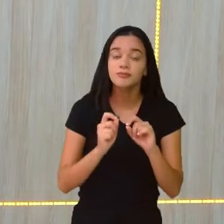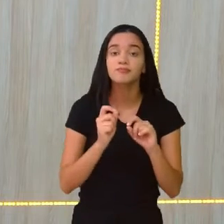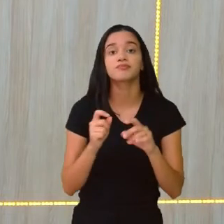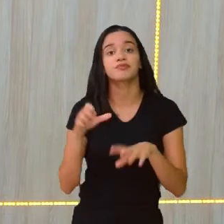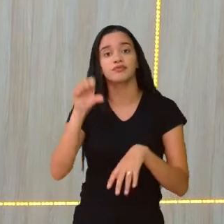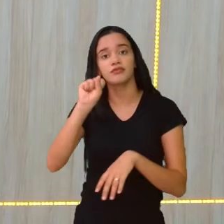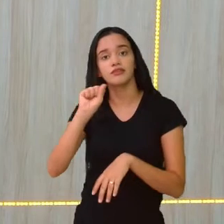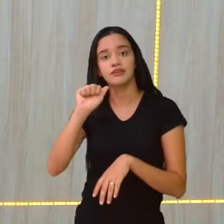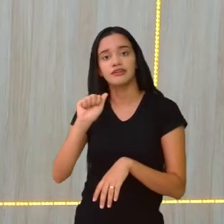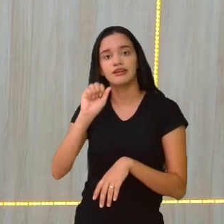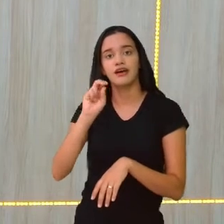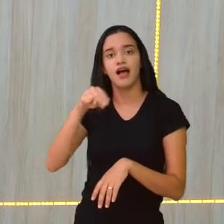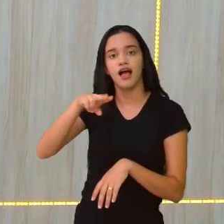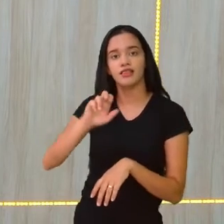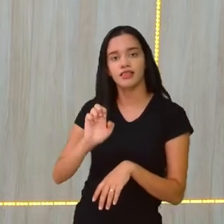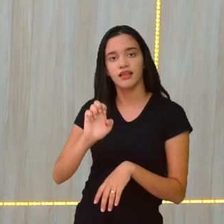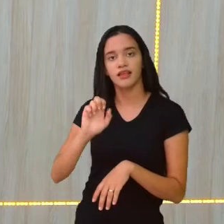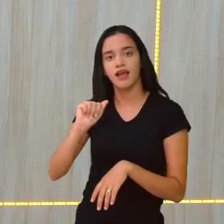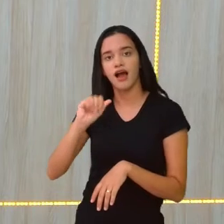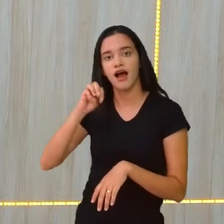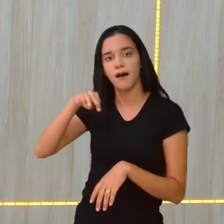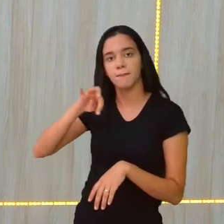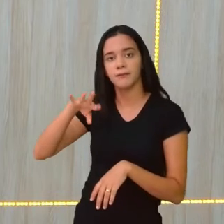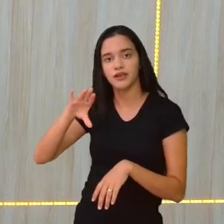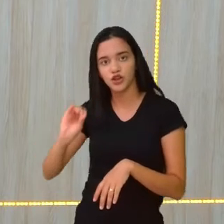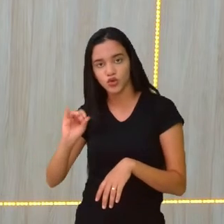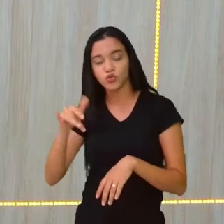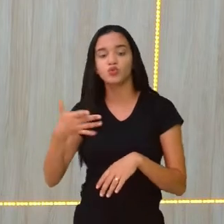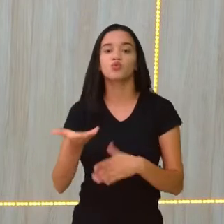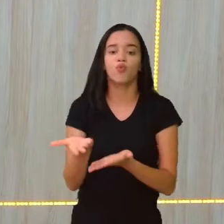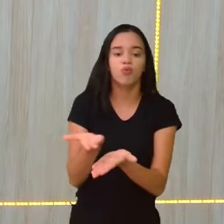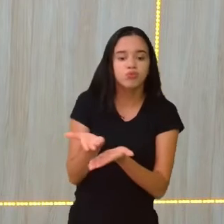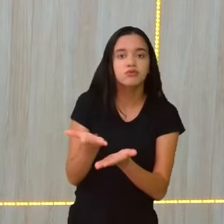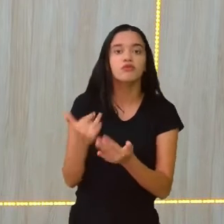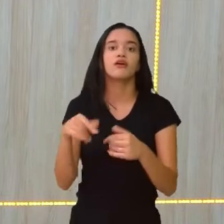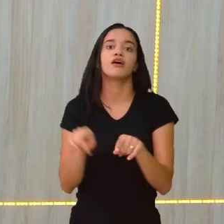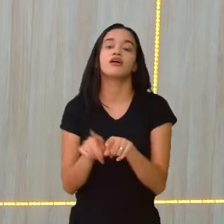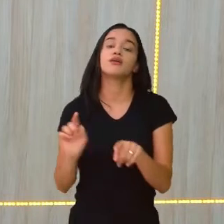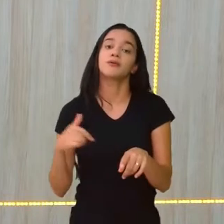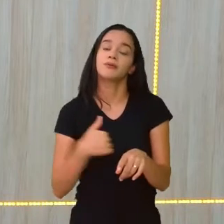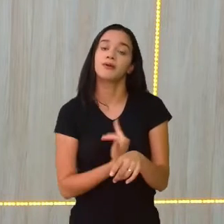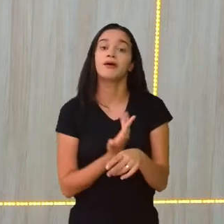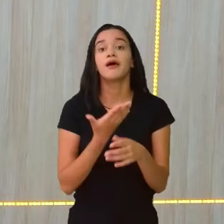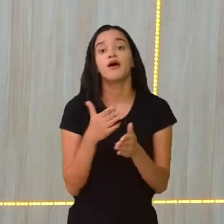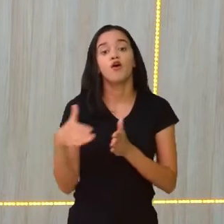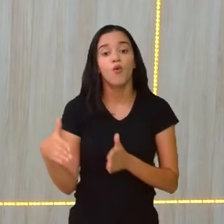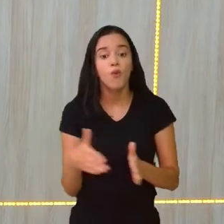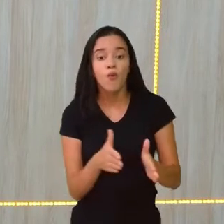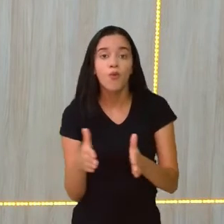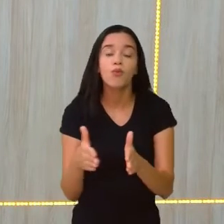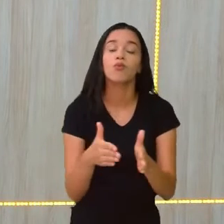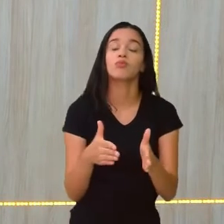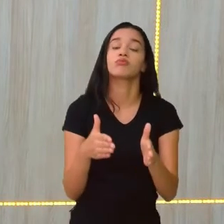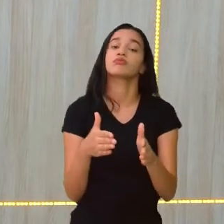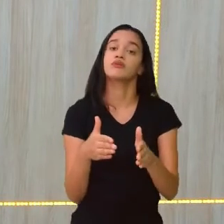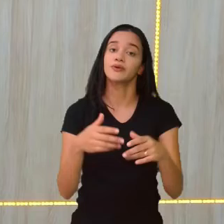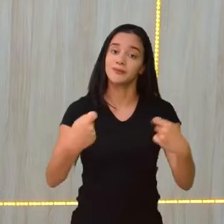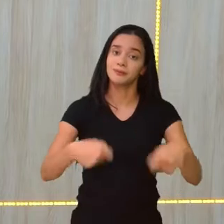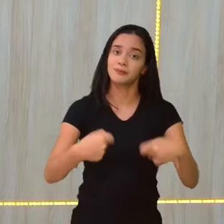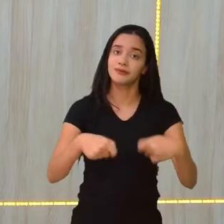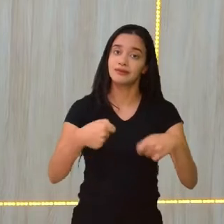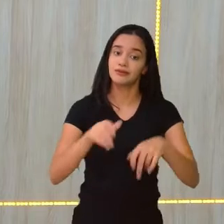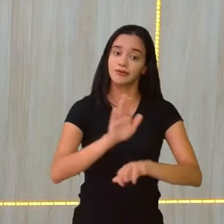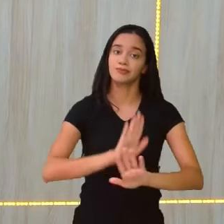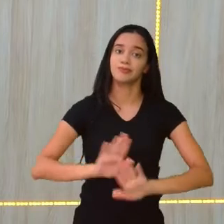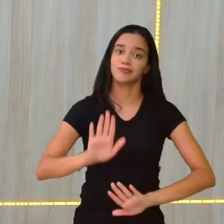né? Então, nós observamos que ele realmente pede socorro, o rio Capibaribe ele pede socorro, porque suas